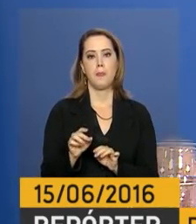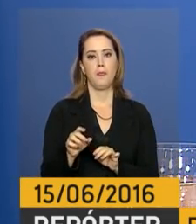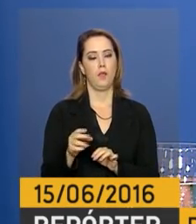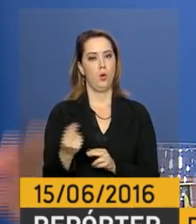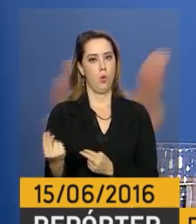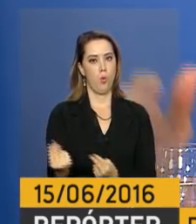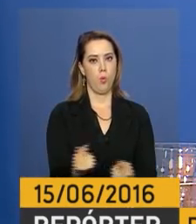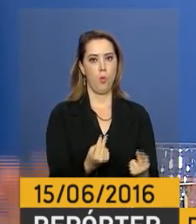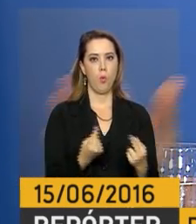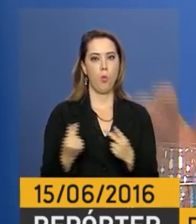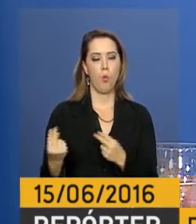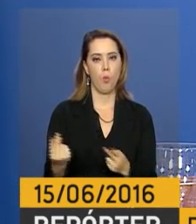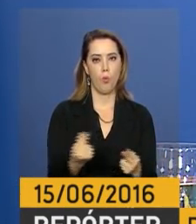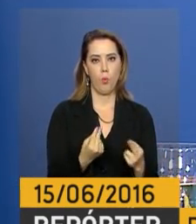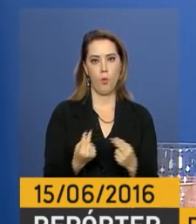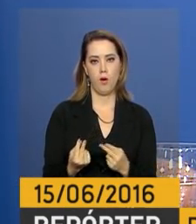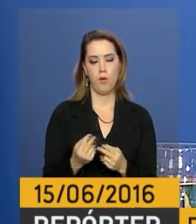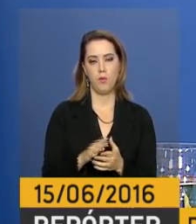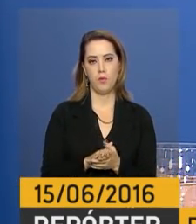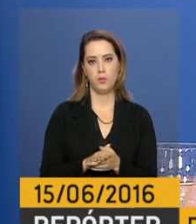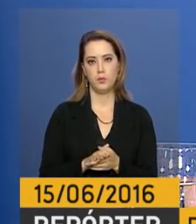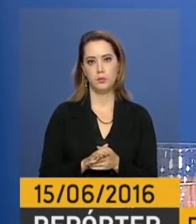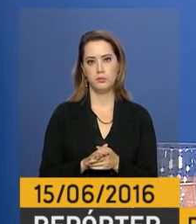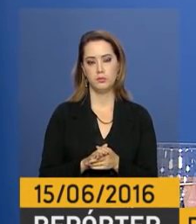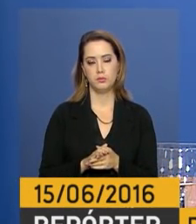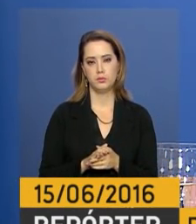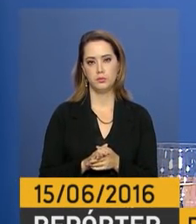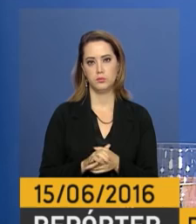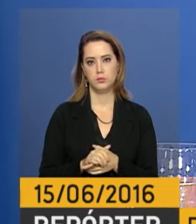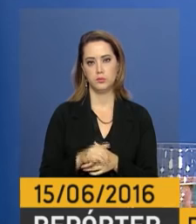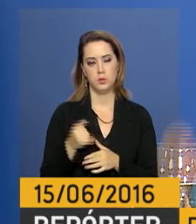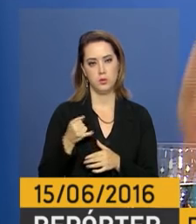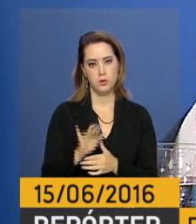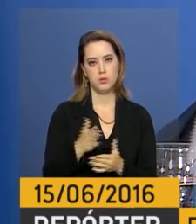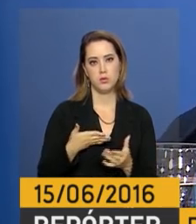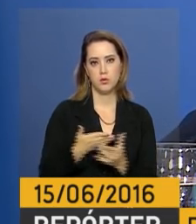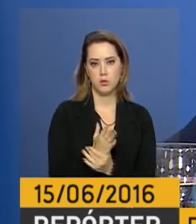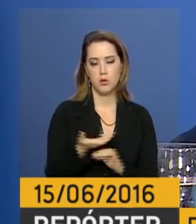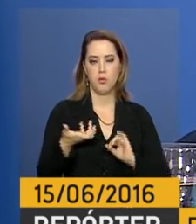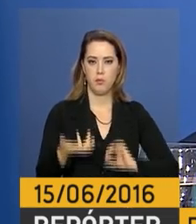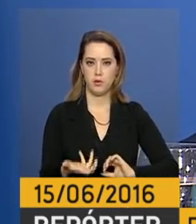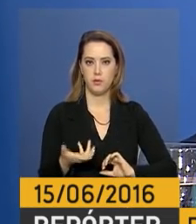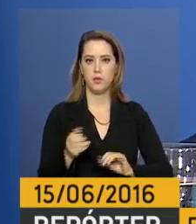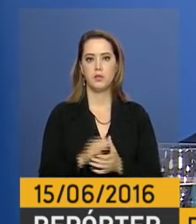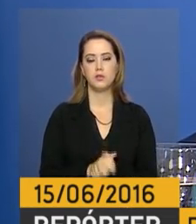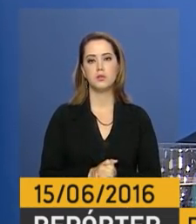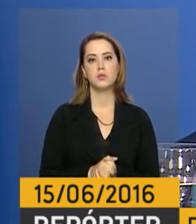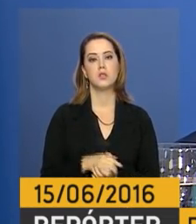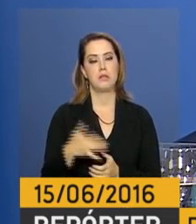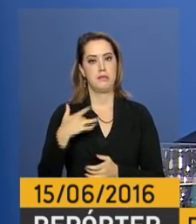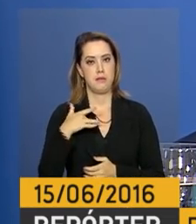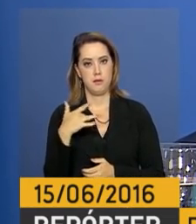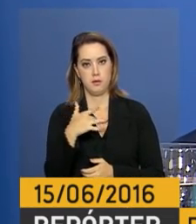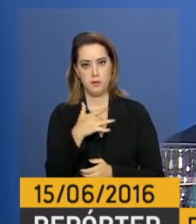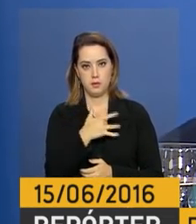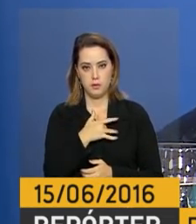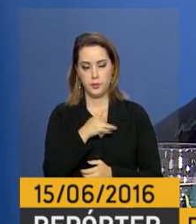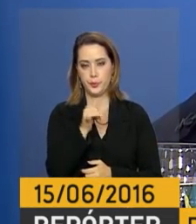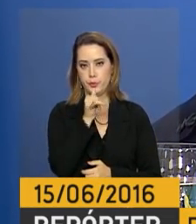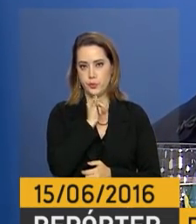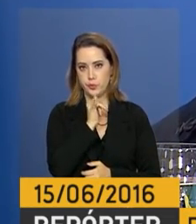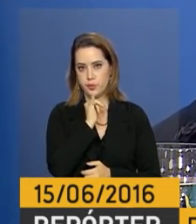se aprovado pelo Congresso Nacional esta emenda constitucional. As despesas com saúde, por